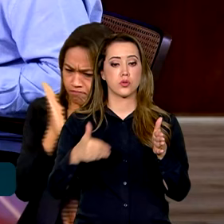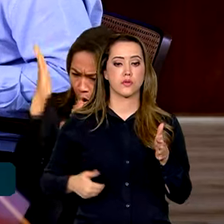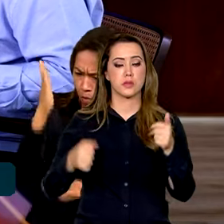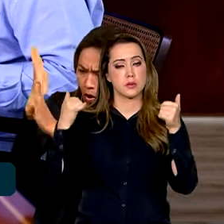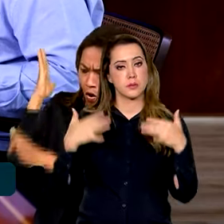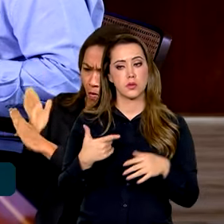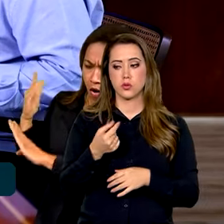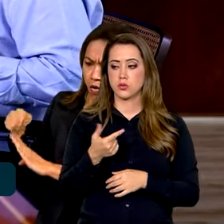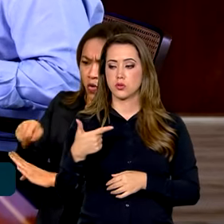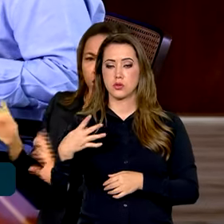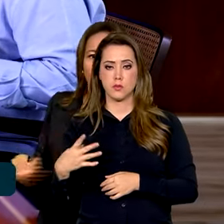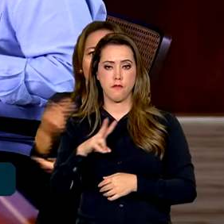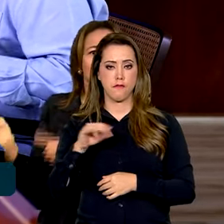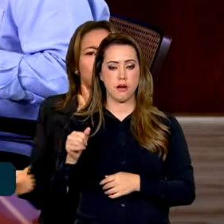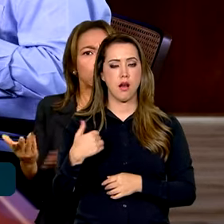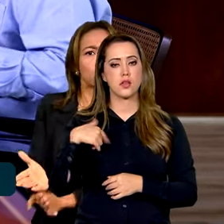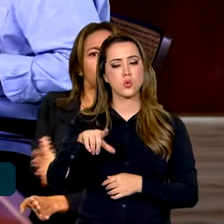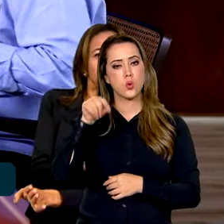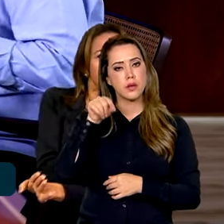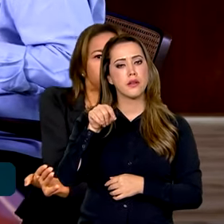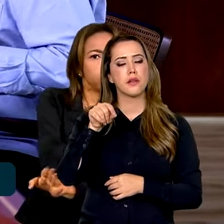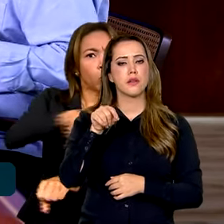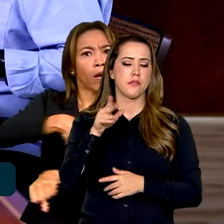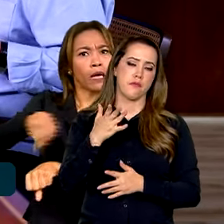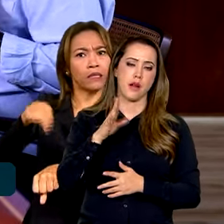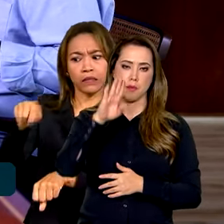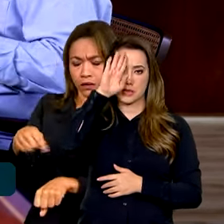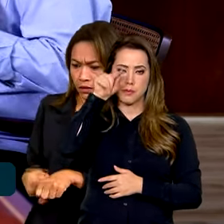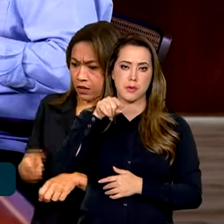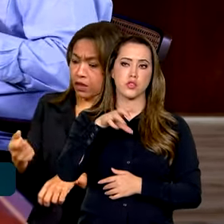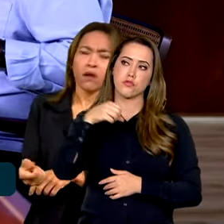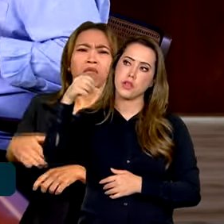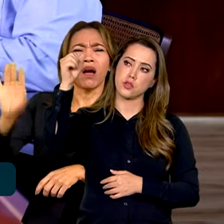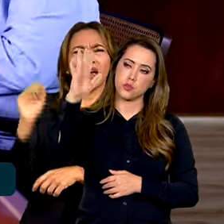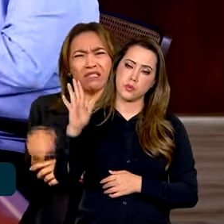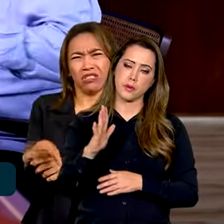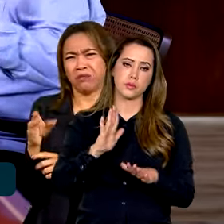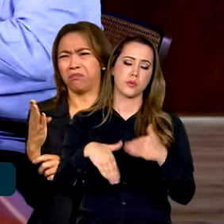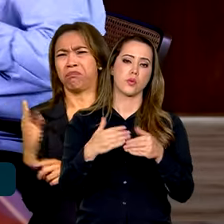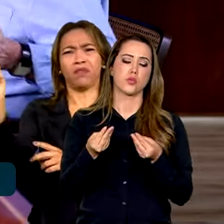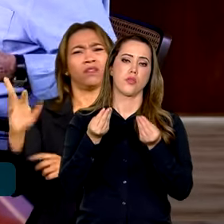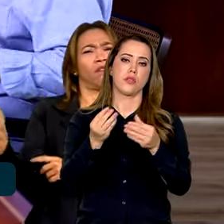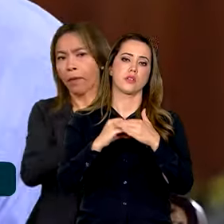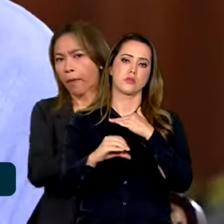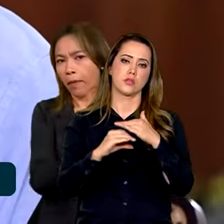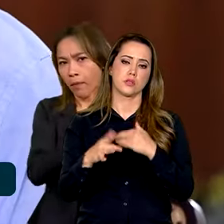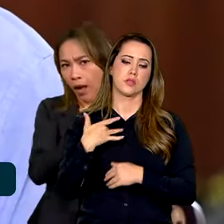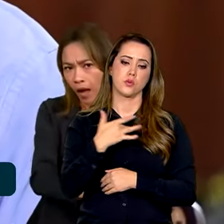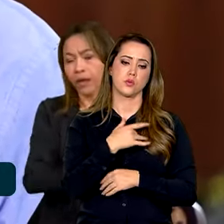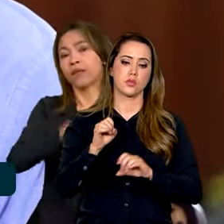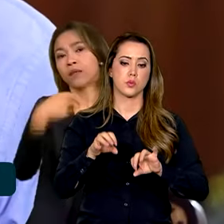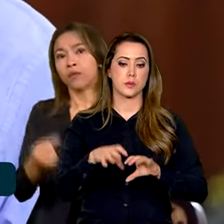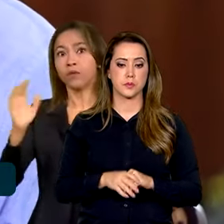em 2024 vai priorizar viajar pelo Brasil e dar continuidade aos investimentos em saúde e educação.